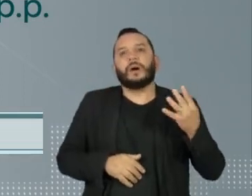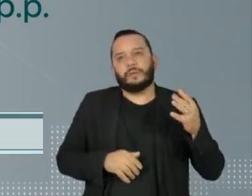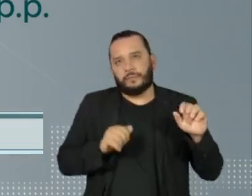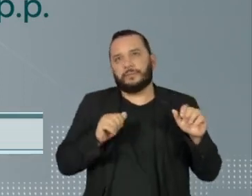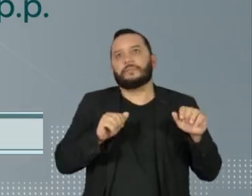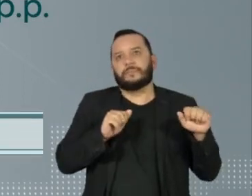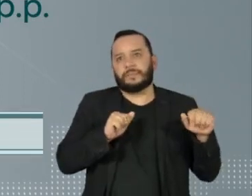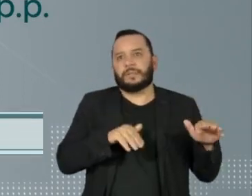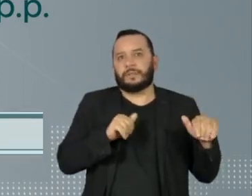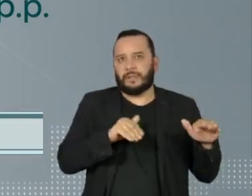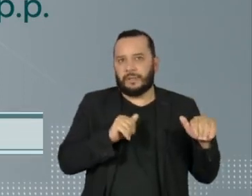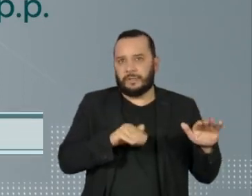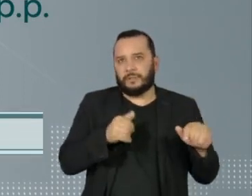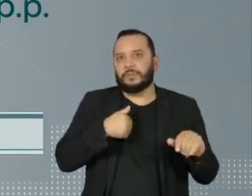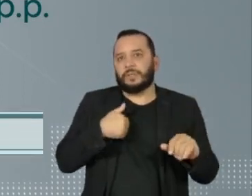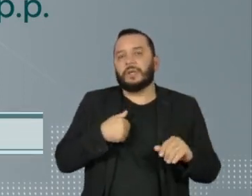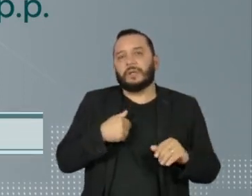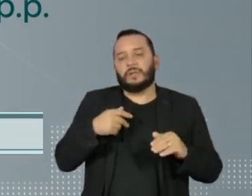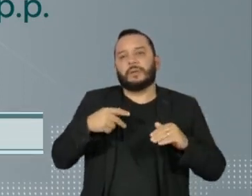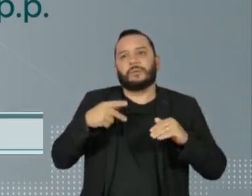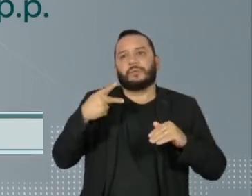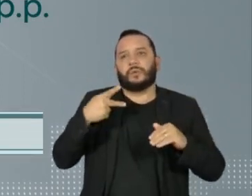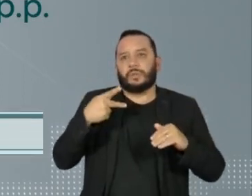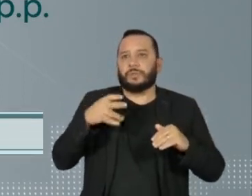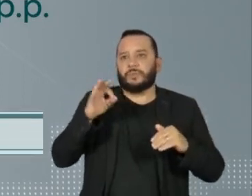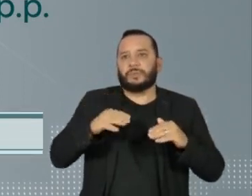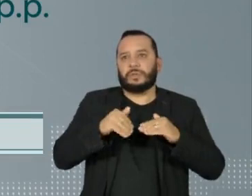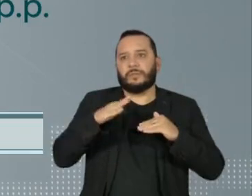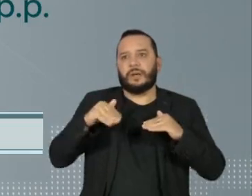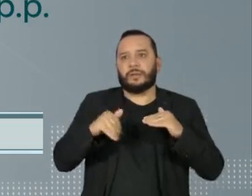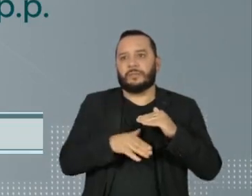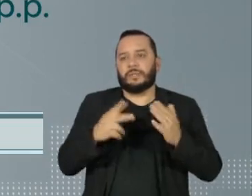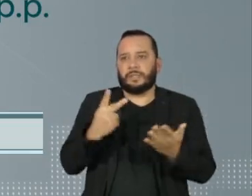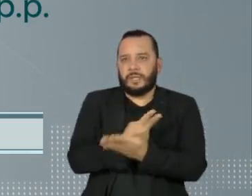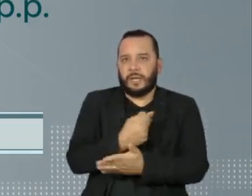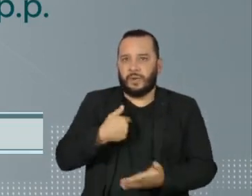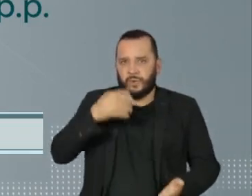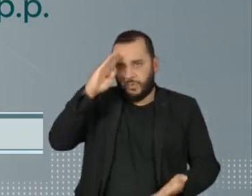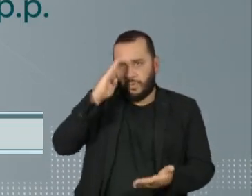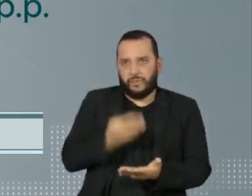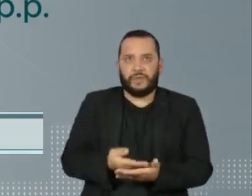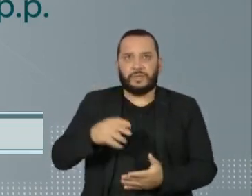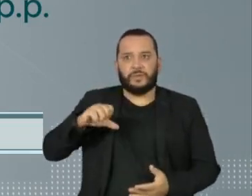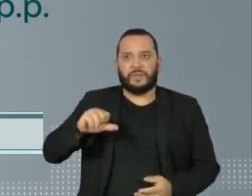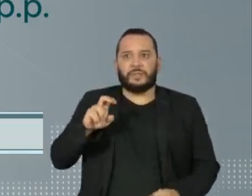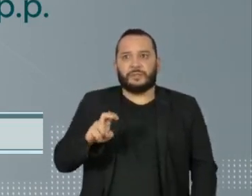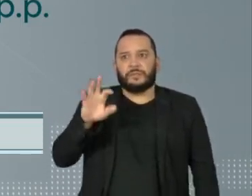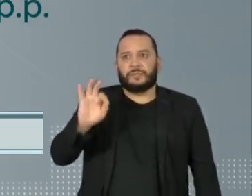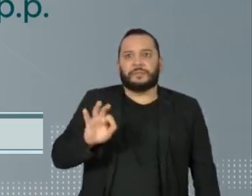margem de erro estimada em dois pontos percentuais para mais ou para menos por um nível de confiança de noventa e cinco porcento